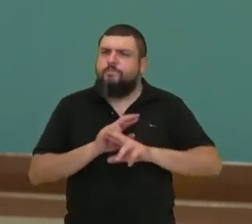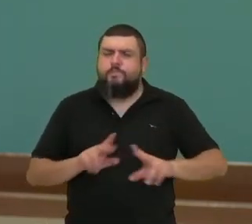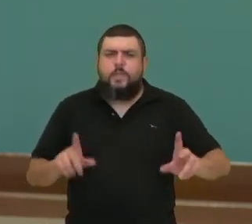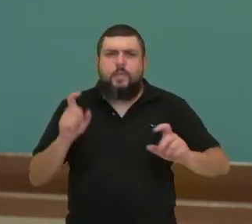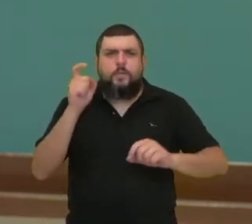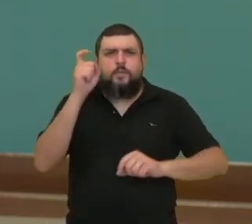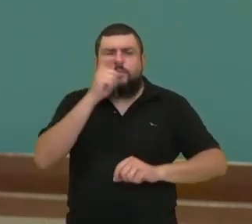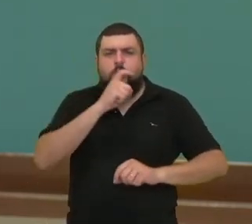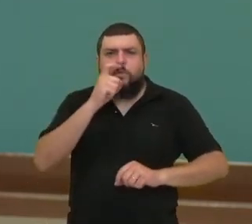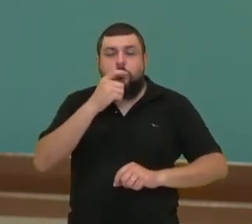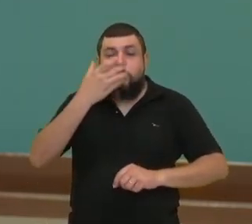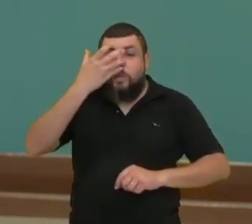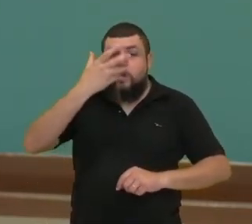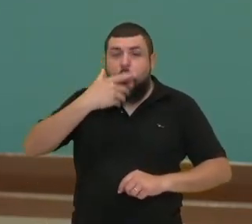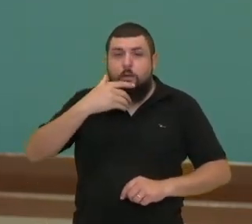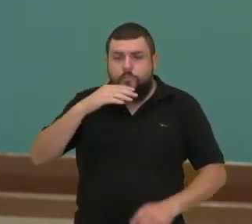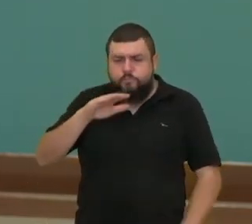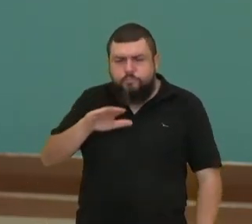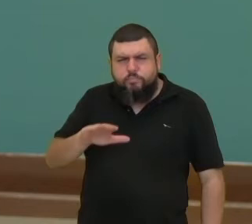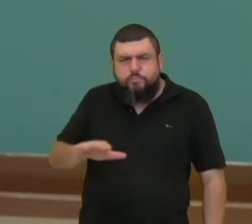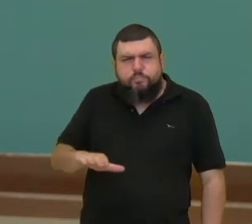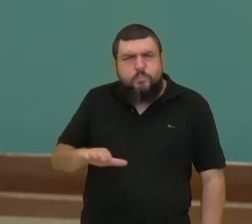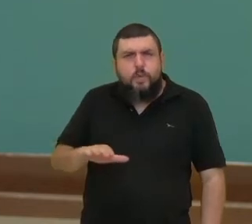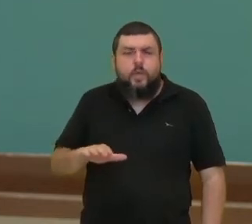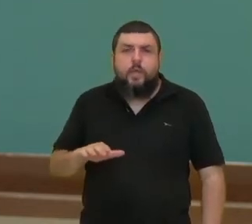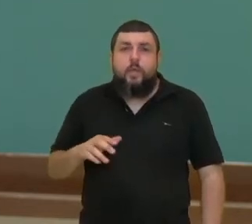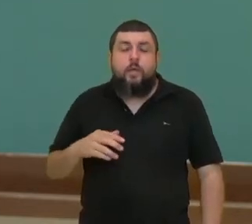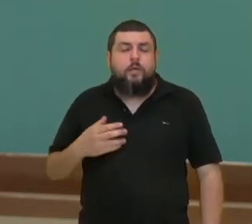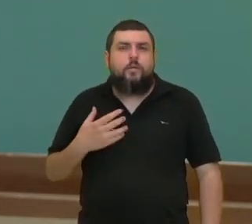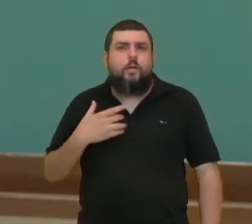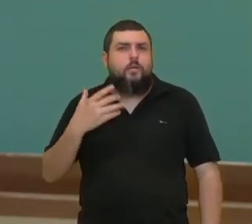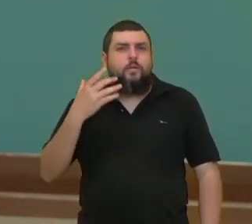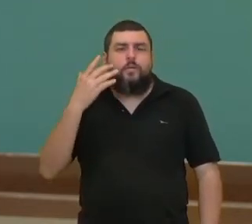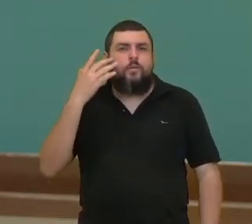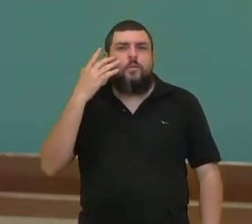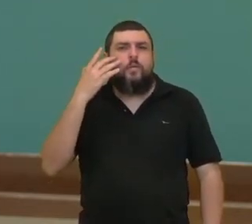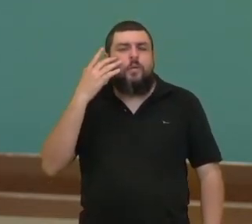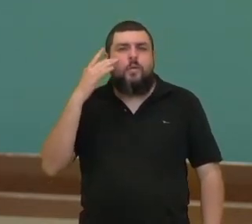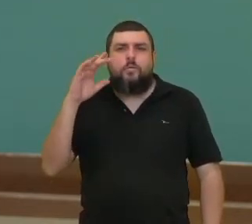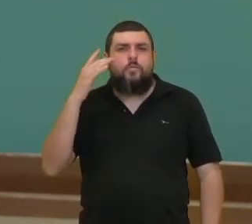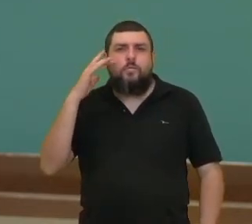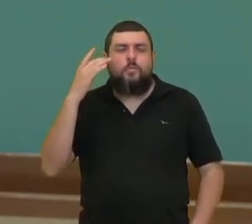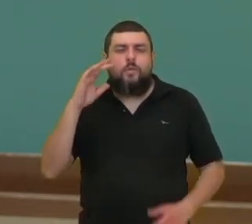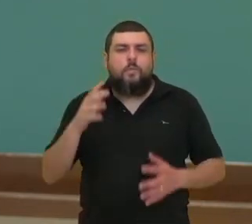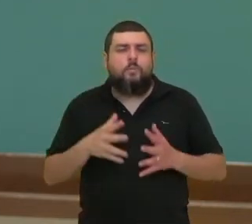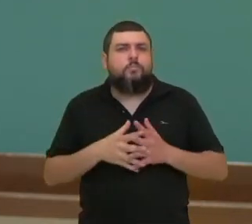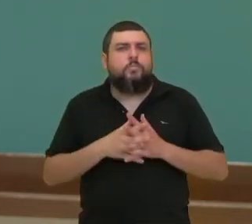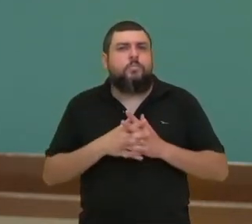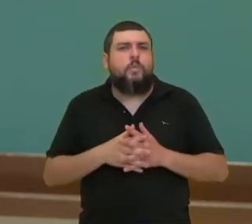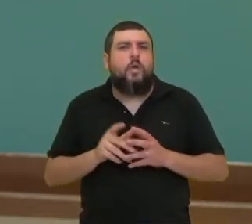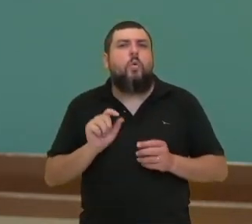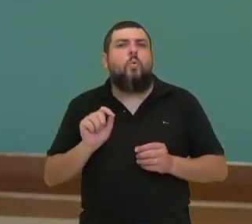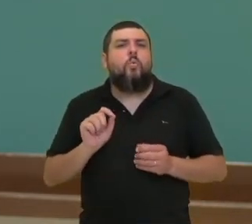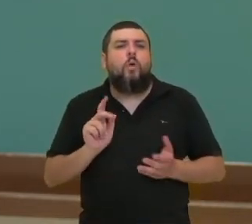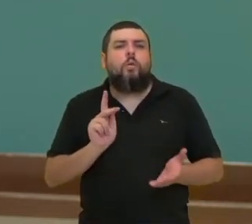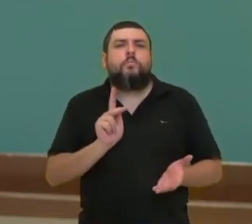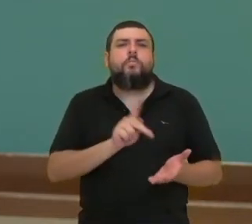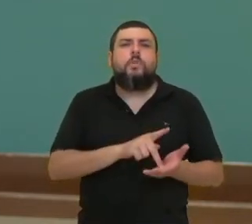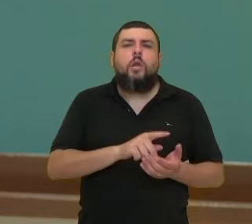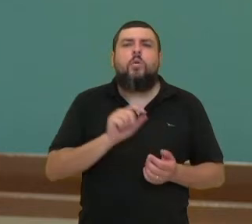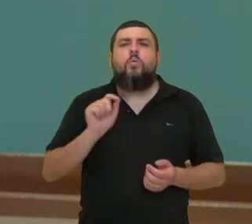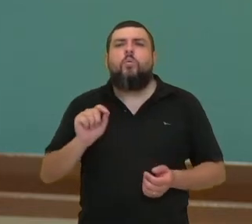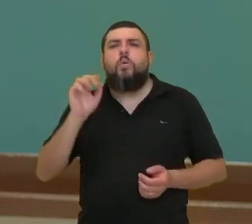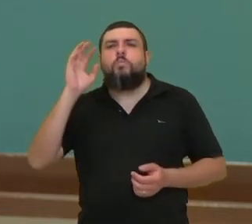abusiva, porque a criança pequena, como eu comentei, ela não sabe distinguir o real do imaginário. Então ela pensa que aquele